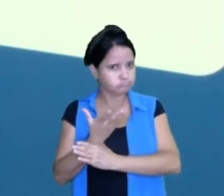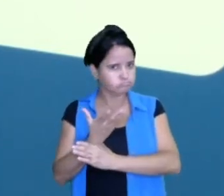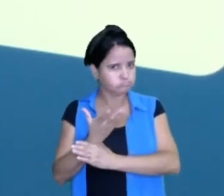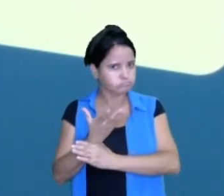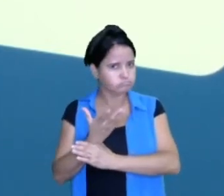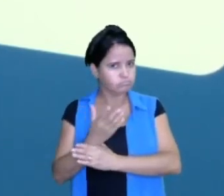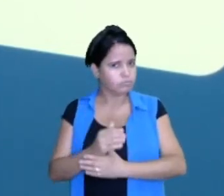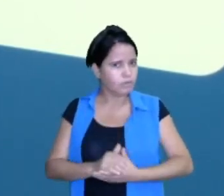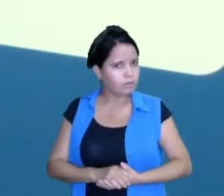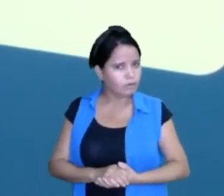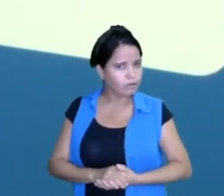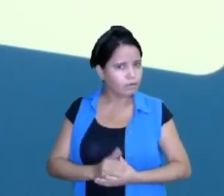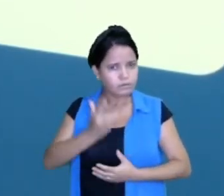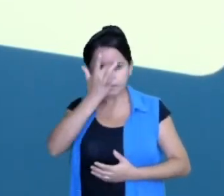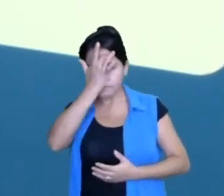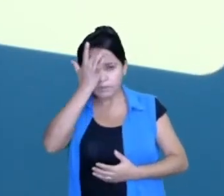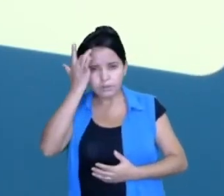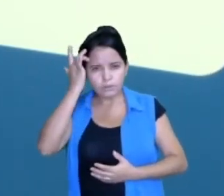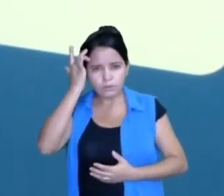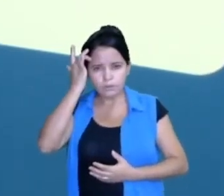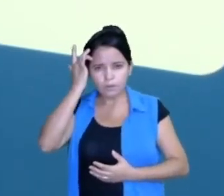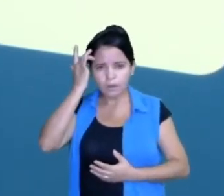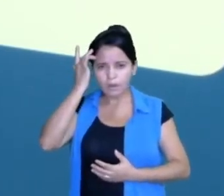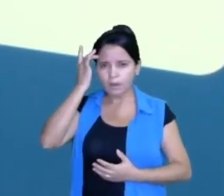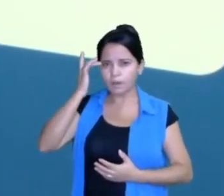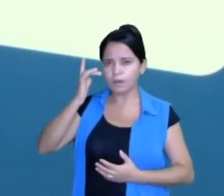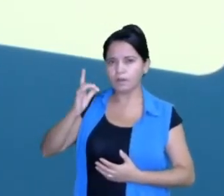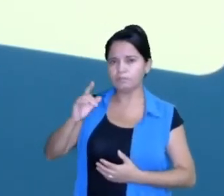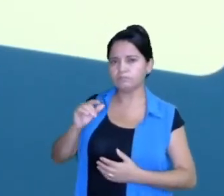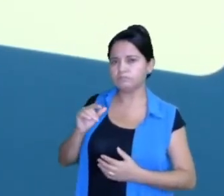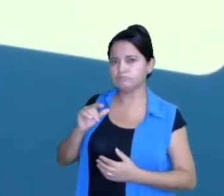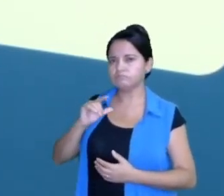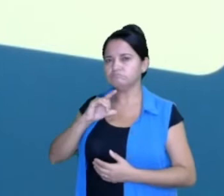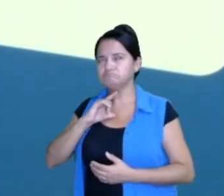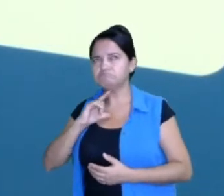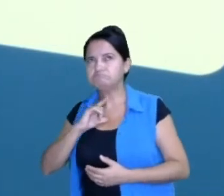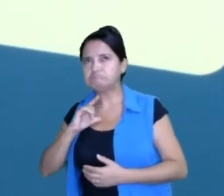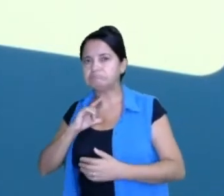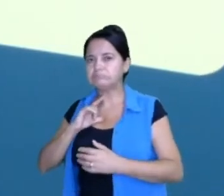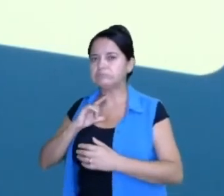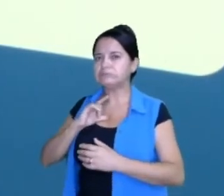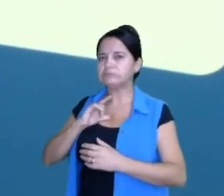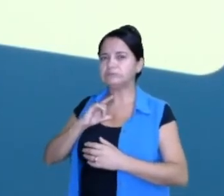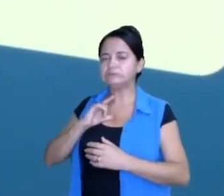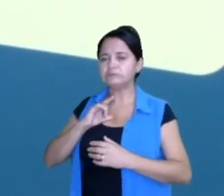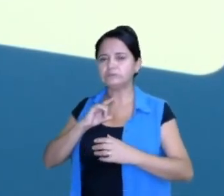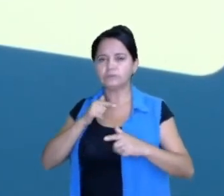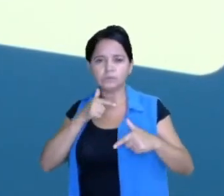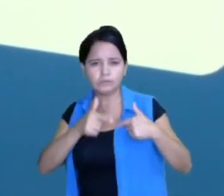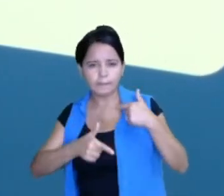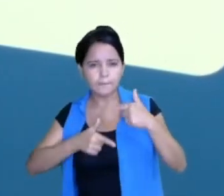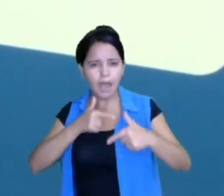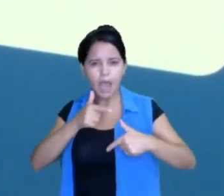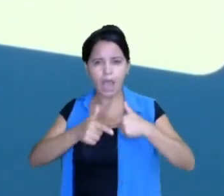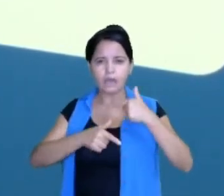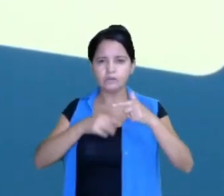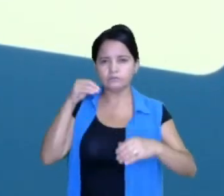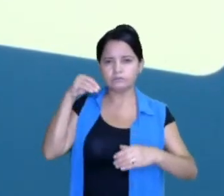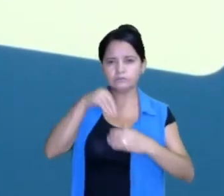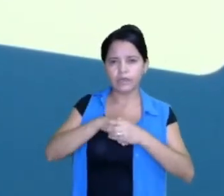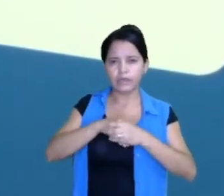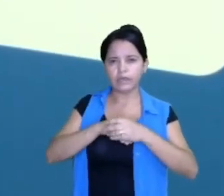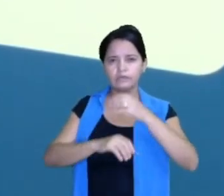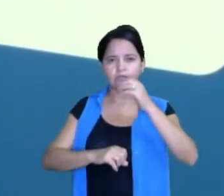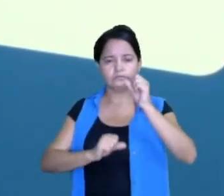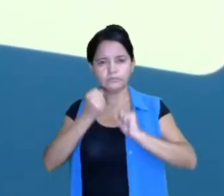Repentina. Então, as pessoas que estariam ali sendo beneficiadas com esse processo seriam